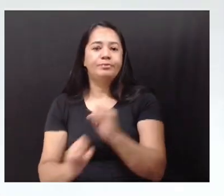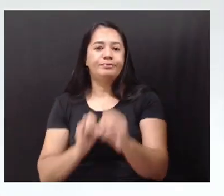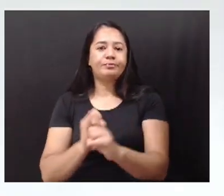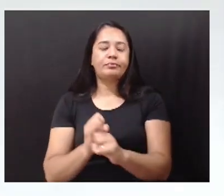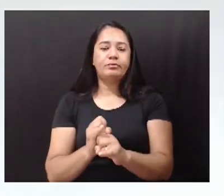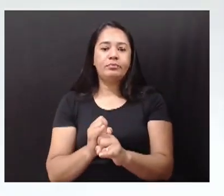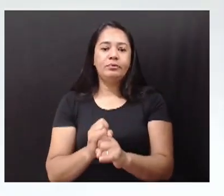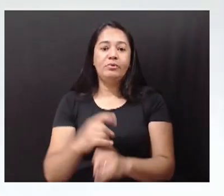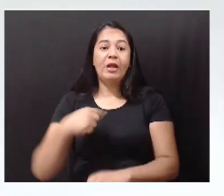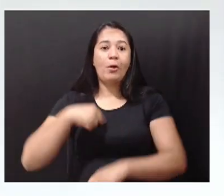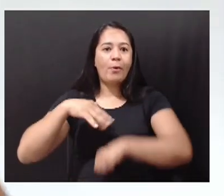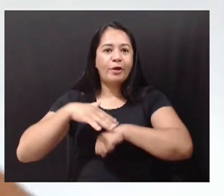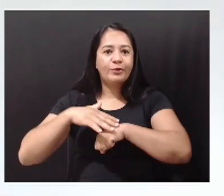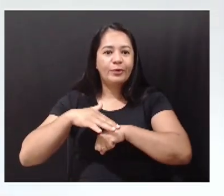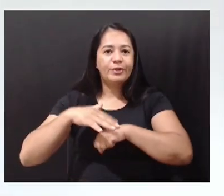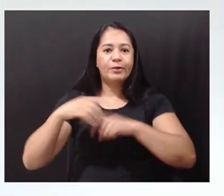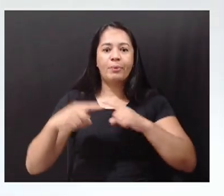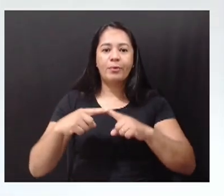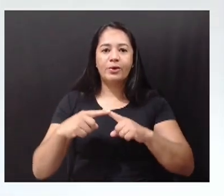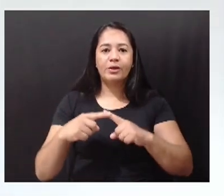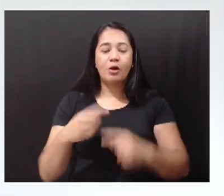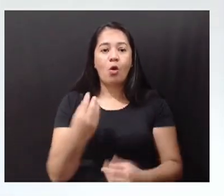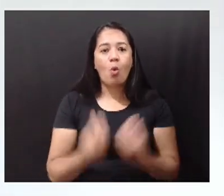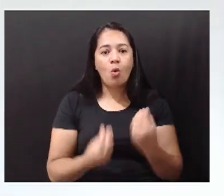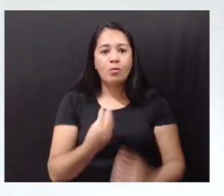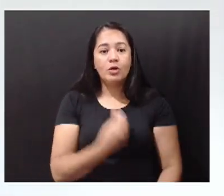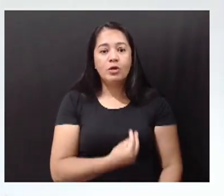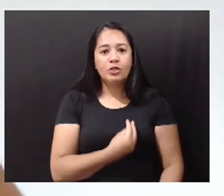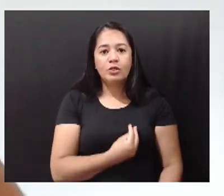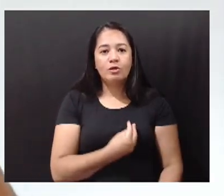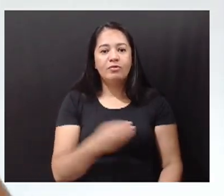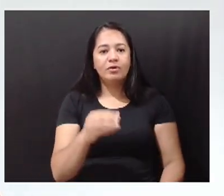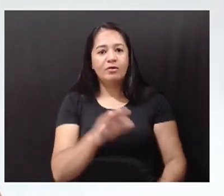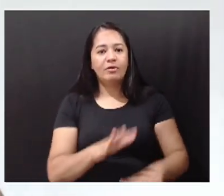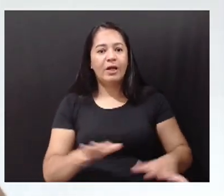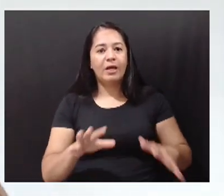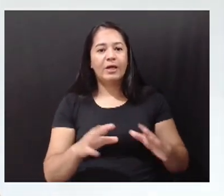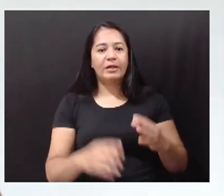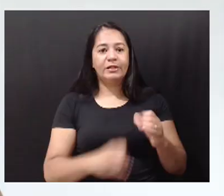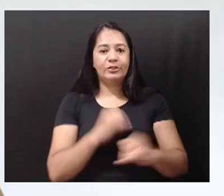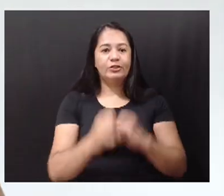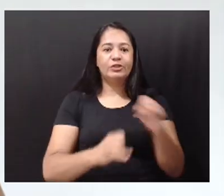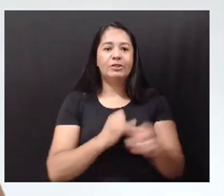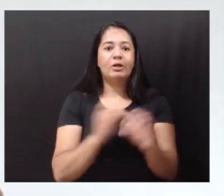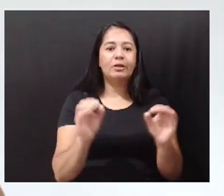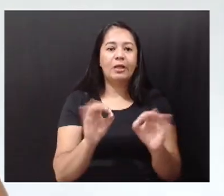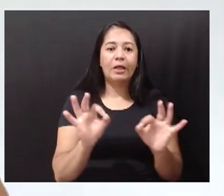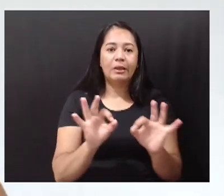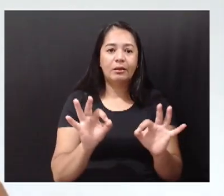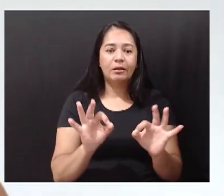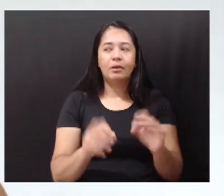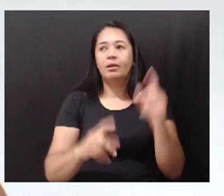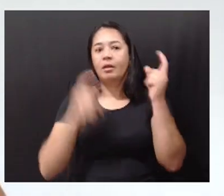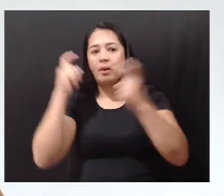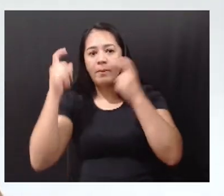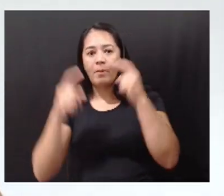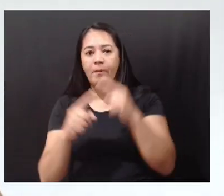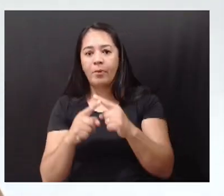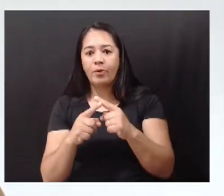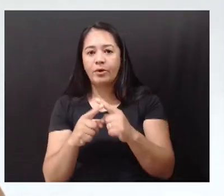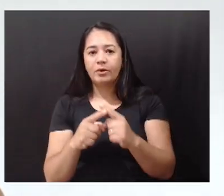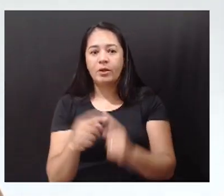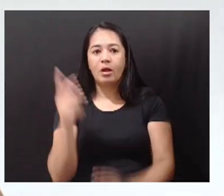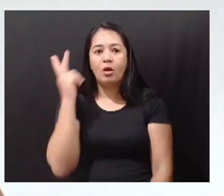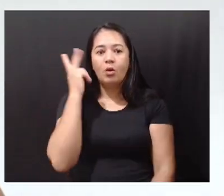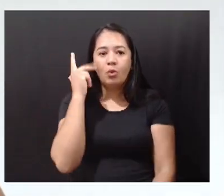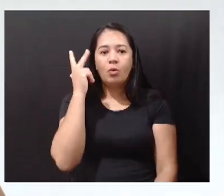porque eu não consigo mais viver sem essa parte digital. E aí que é preocupante, porque muitas das vezes fica tão no automático esse